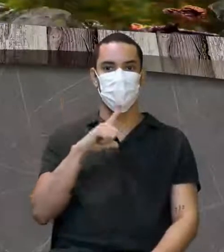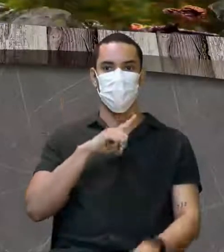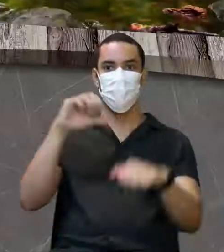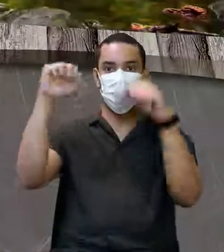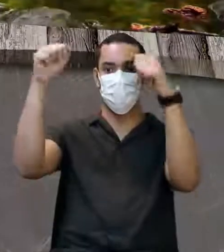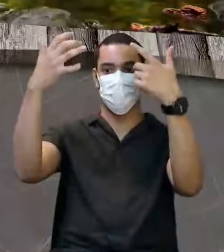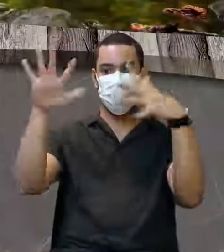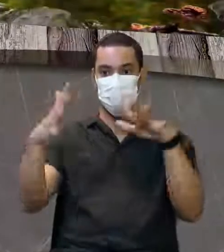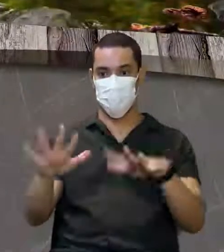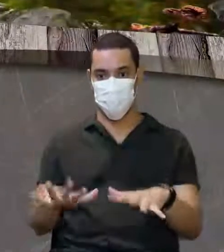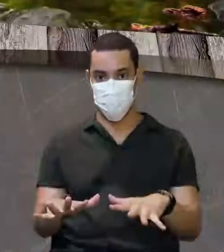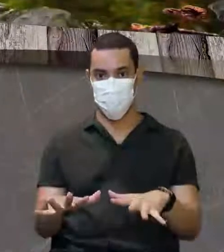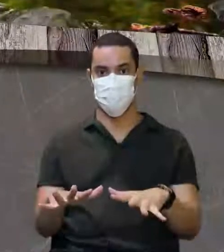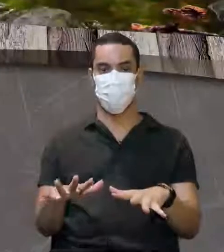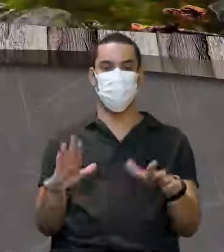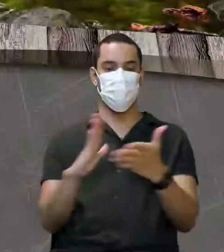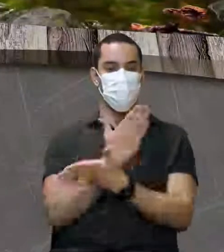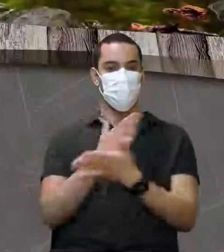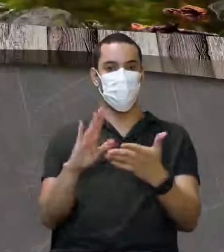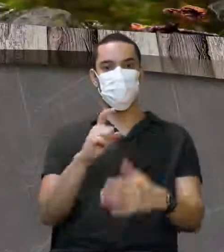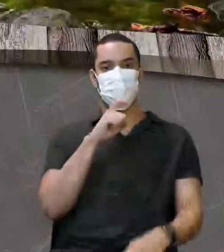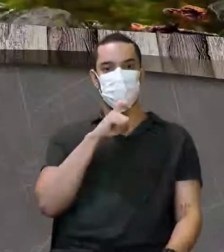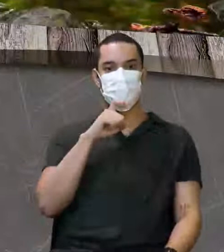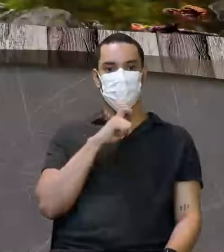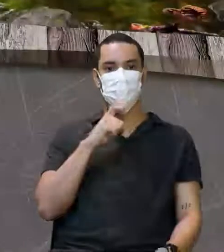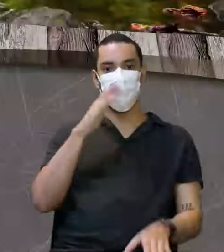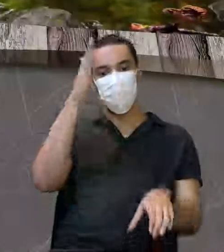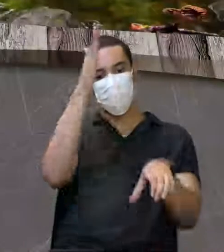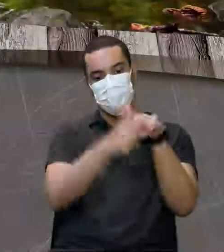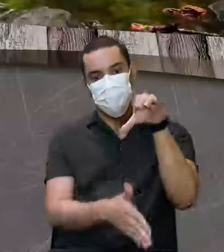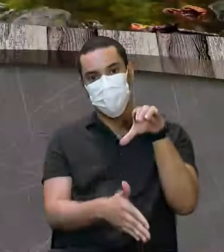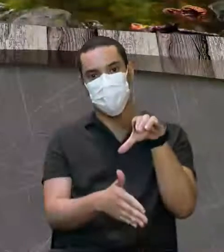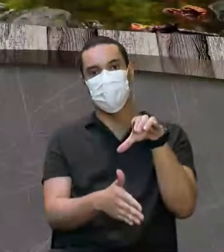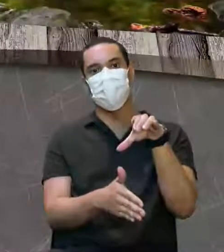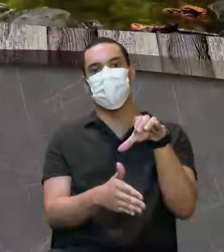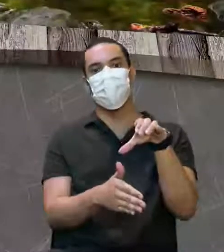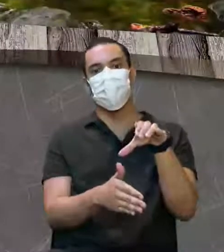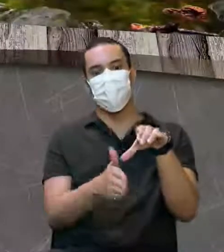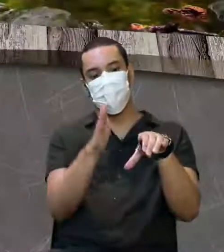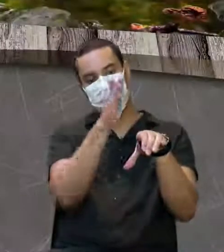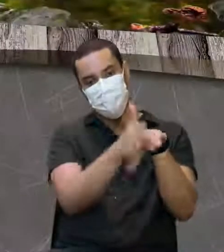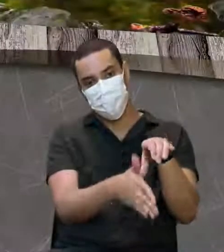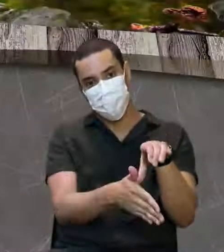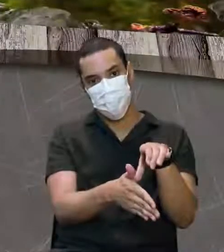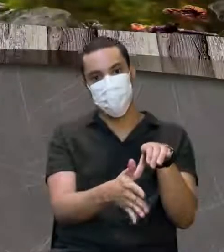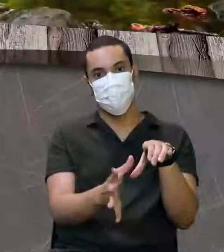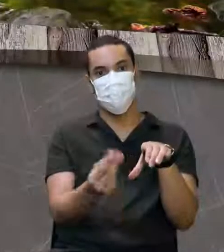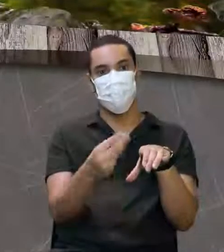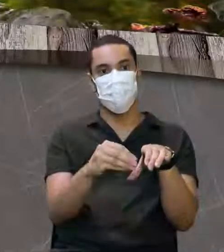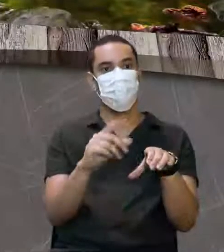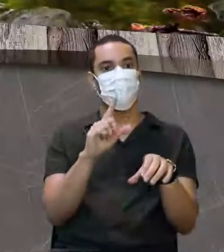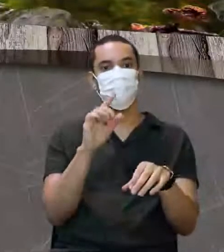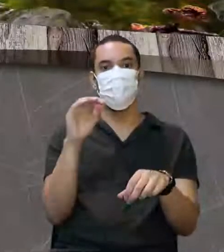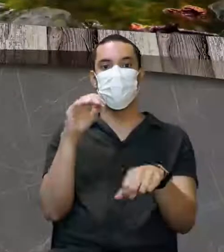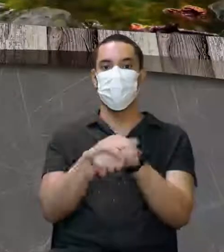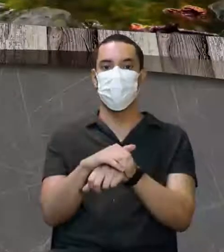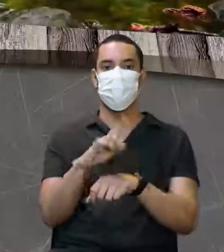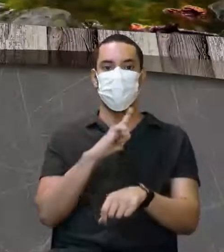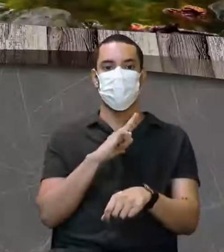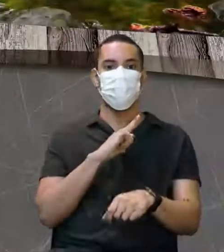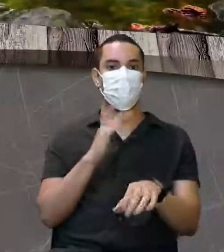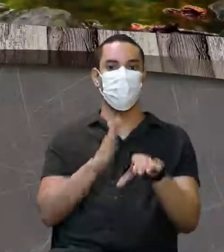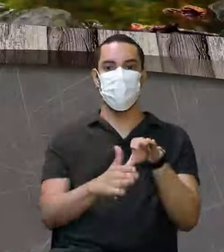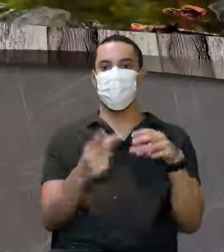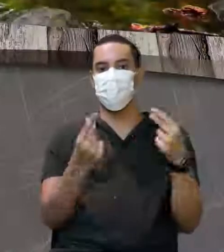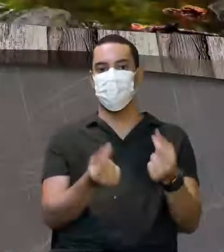desmoronamento, né, de regiões que cobriam as cavernas onde eles estavam, os locais onde eles se abrigavam aí durante a noite e eles